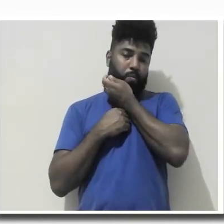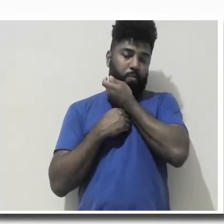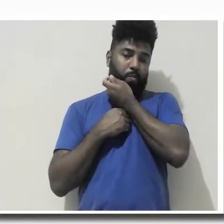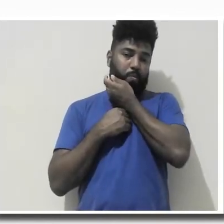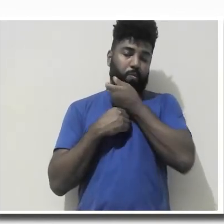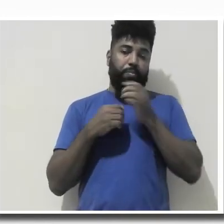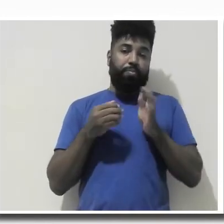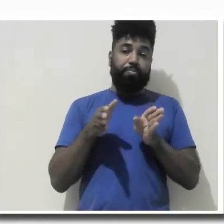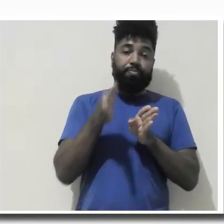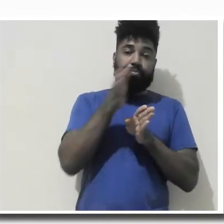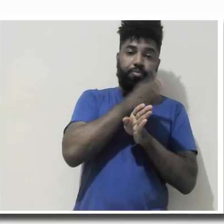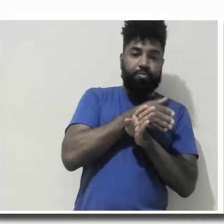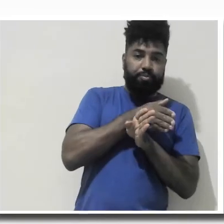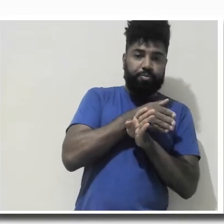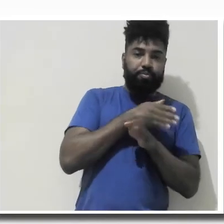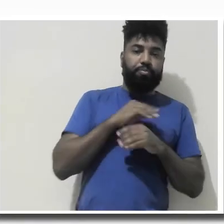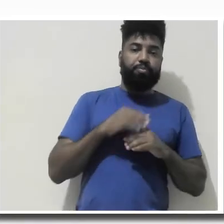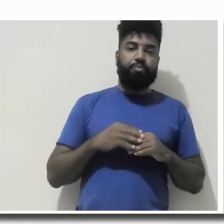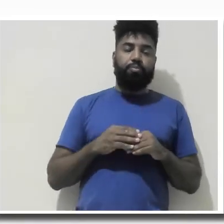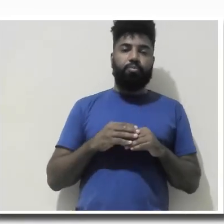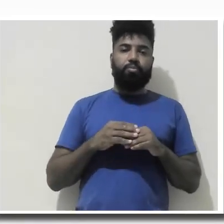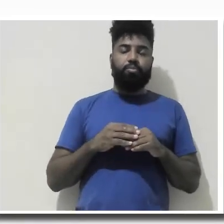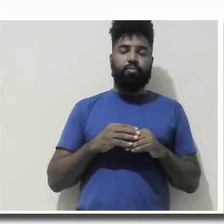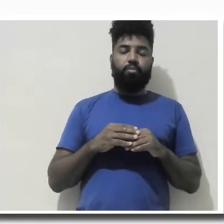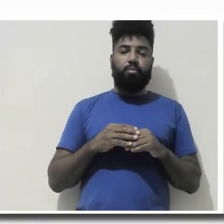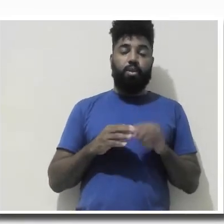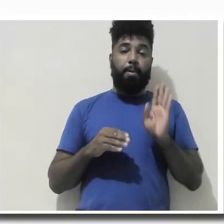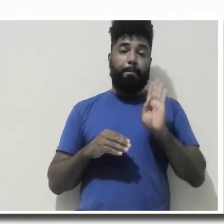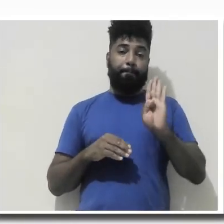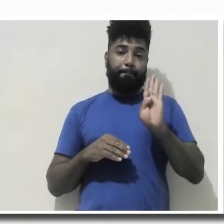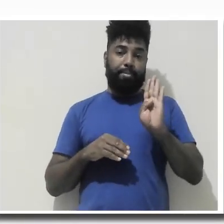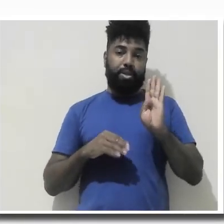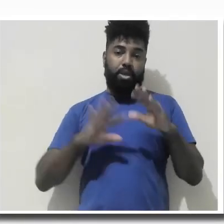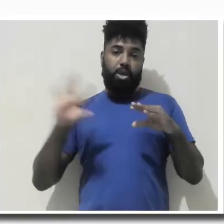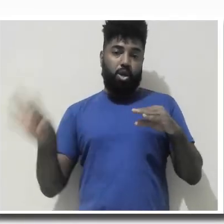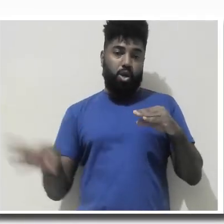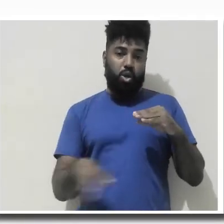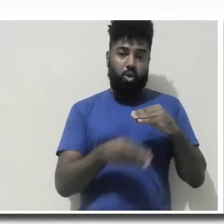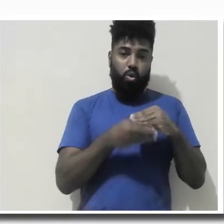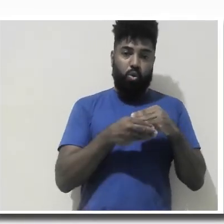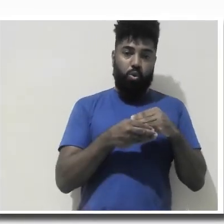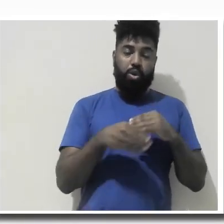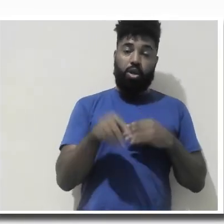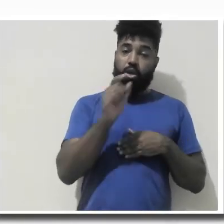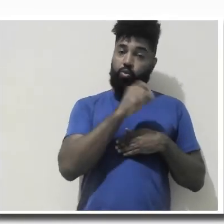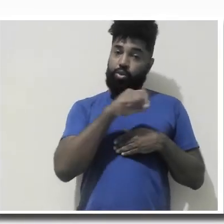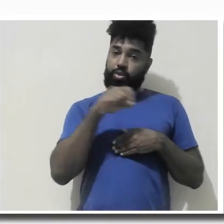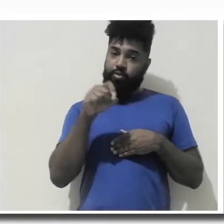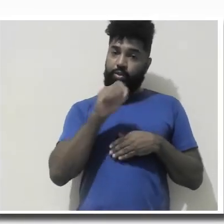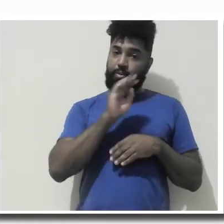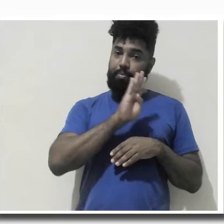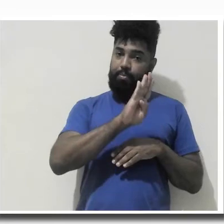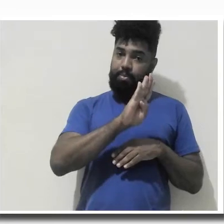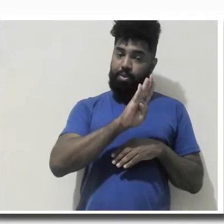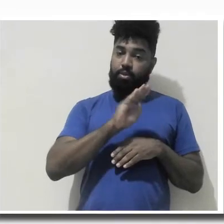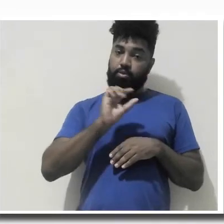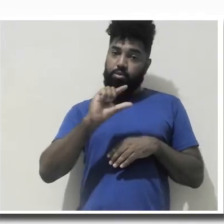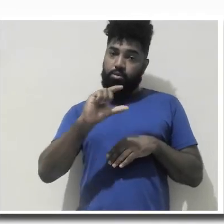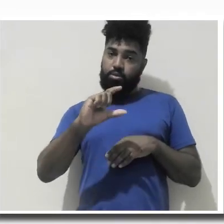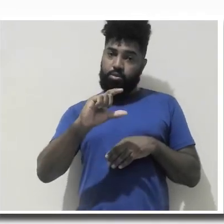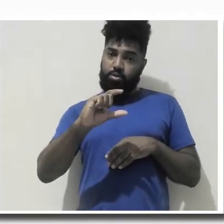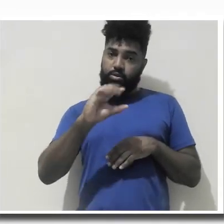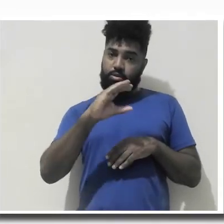Por outro lado, se eu quero o complementar de B, então eu escrevo B, coloco um